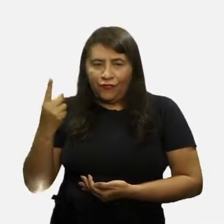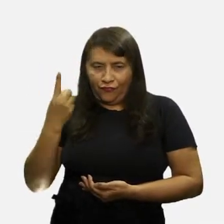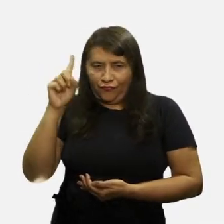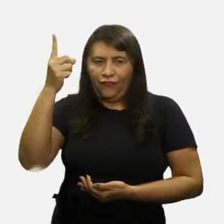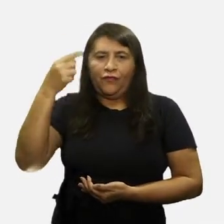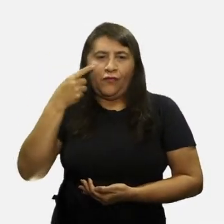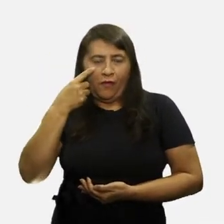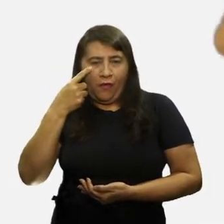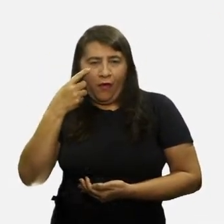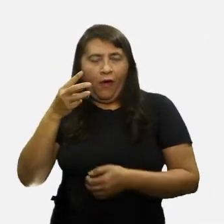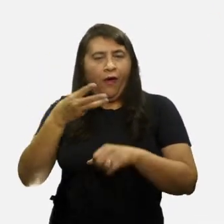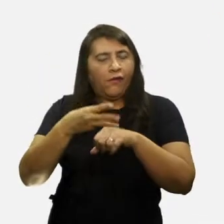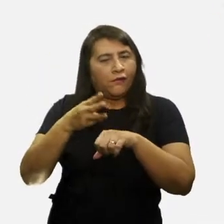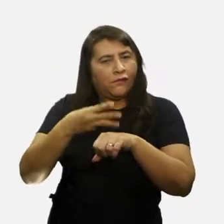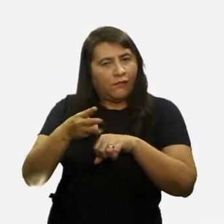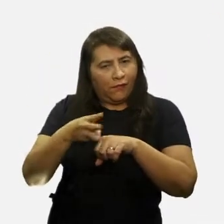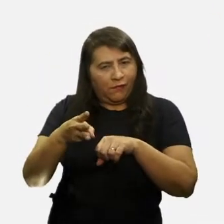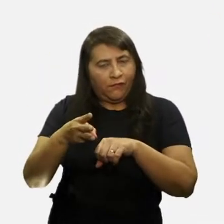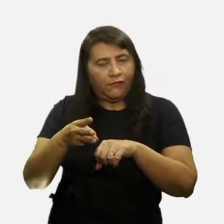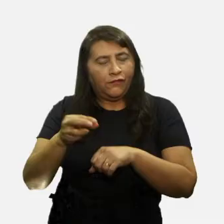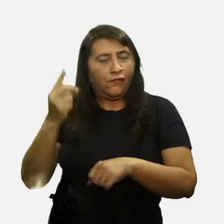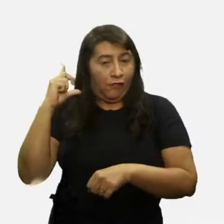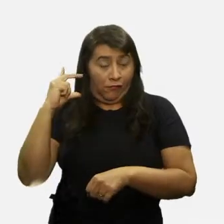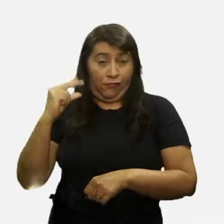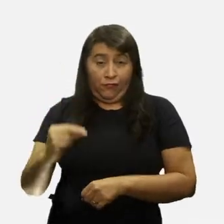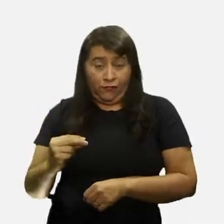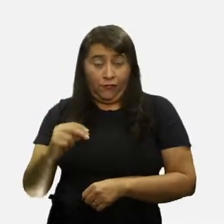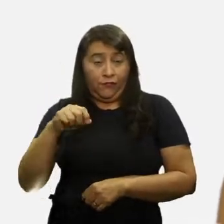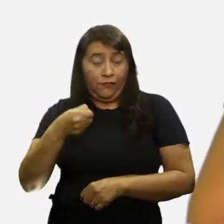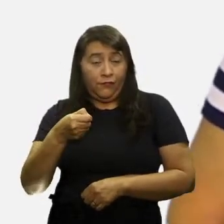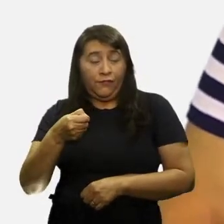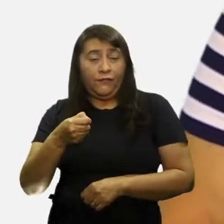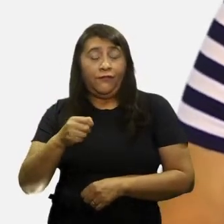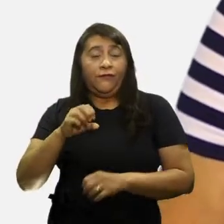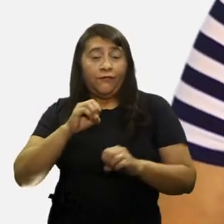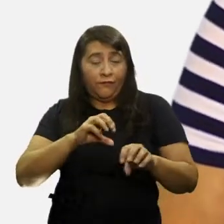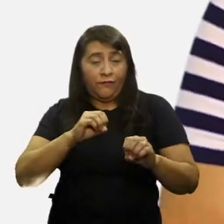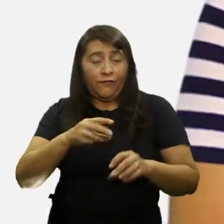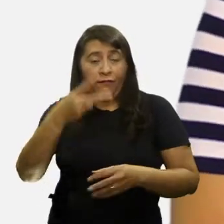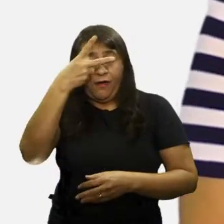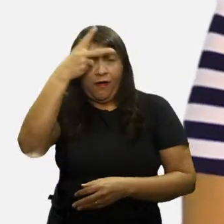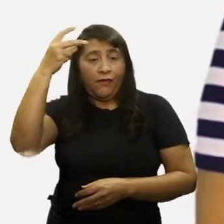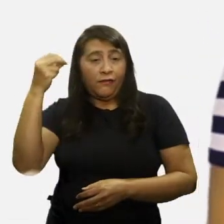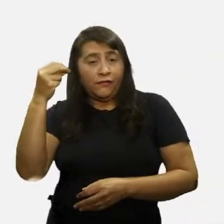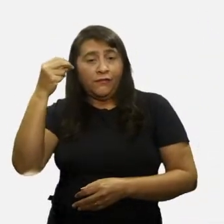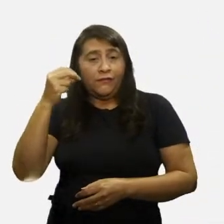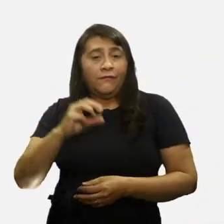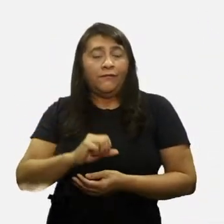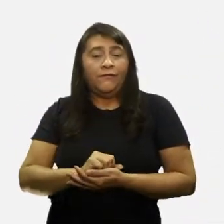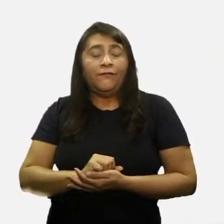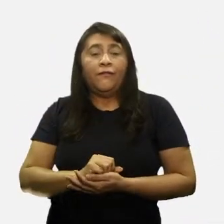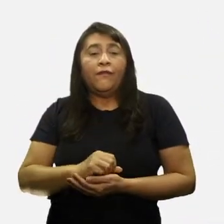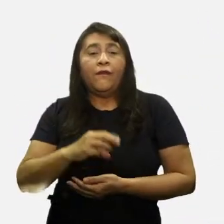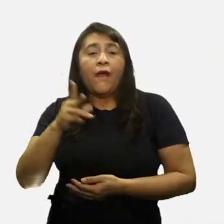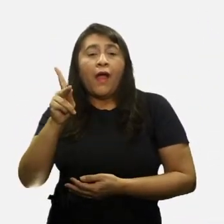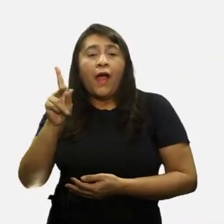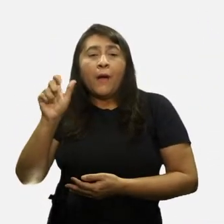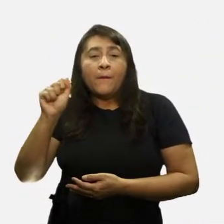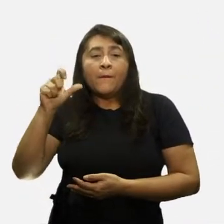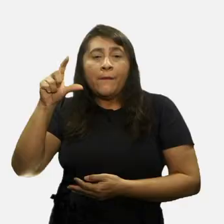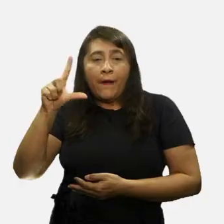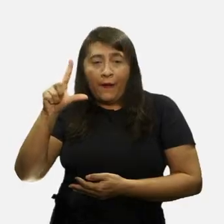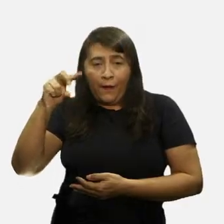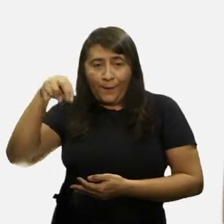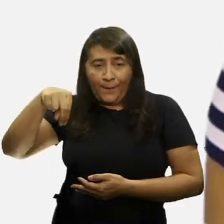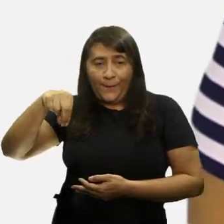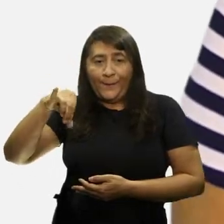olhos castanhos. O sinal do meu nome. Eu ensino na rede municipal, na escola Valdos Pinheiro e no Palmeira de Souza, que